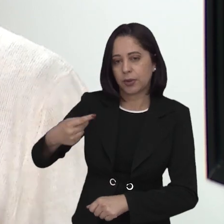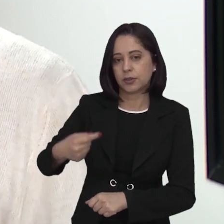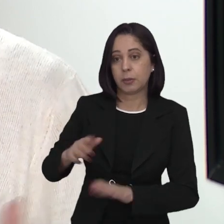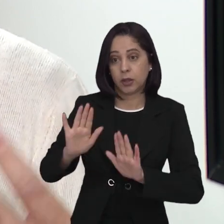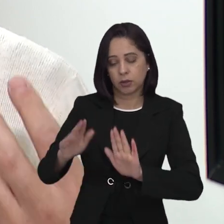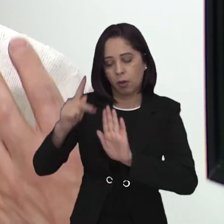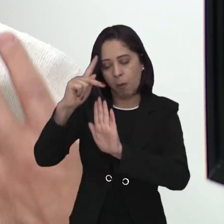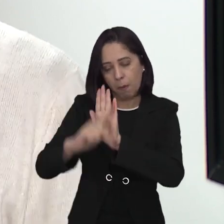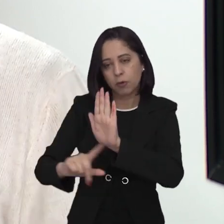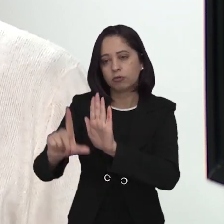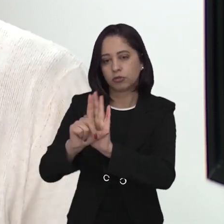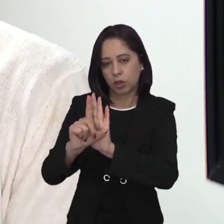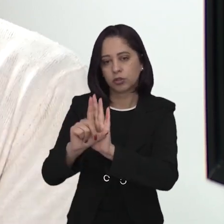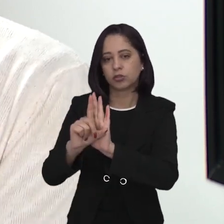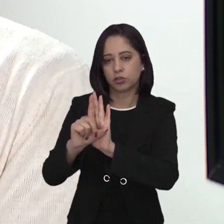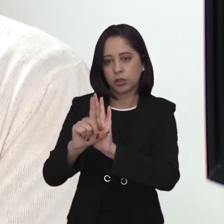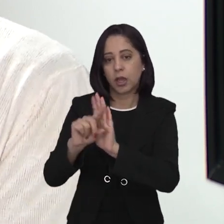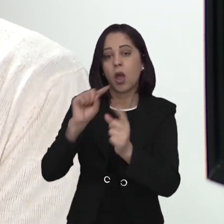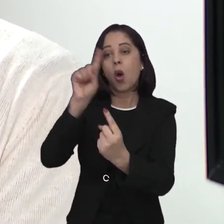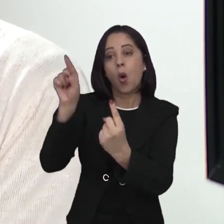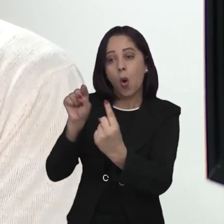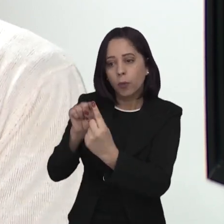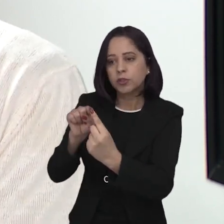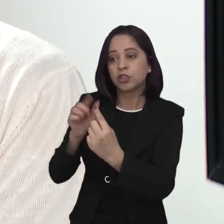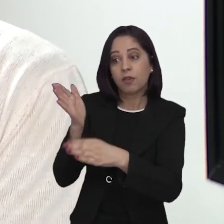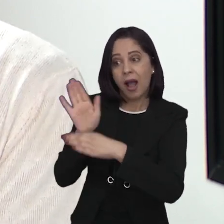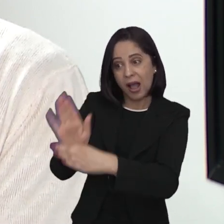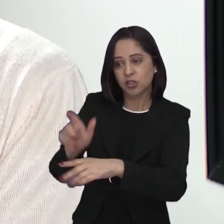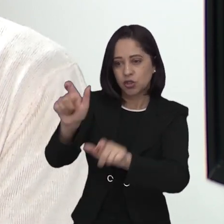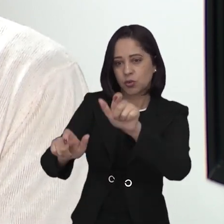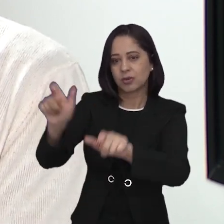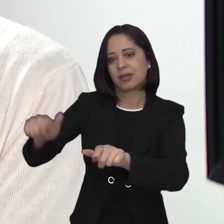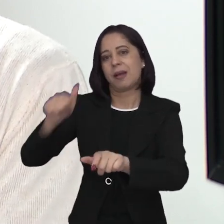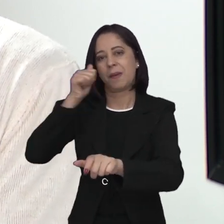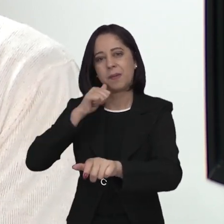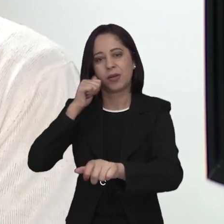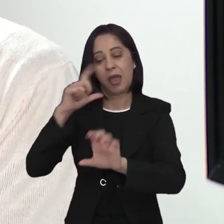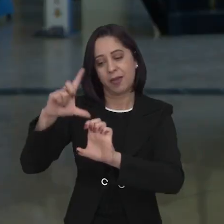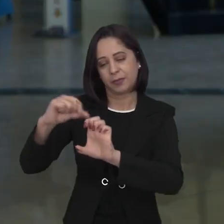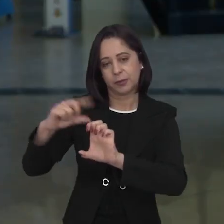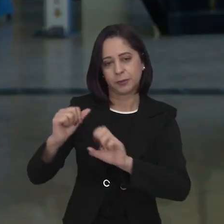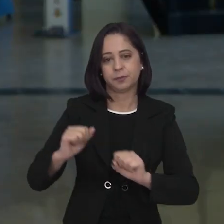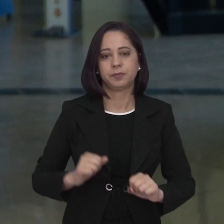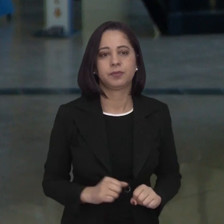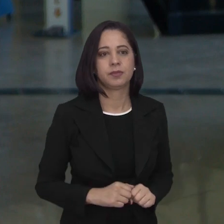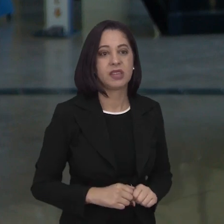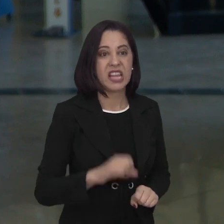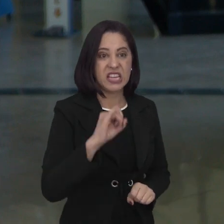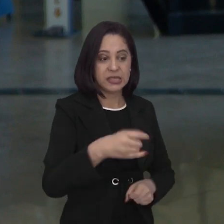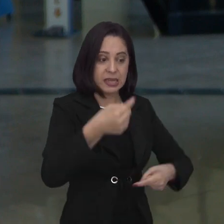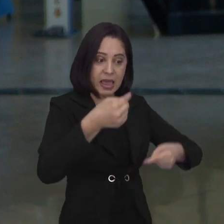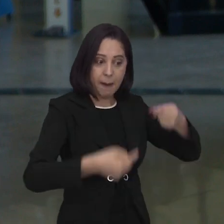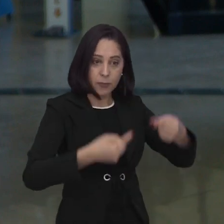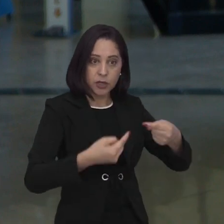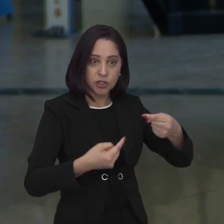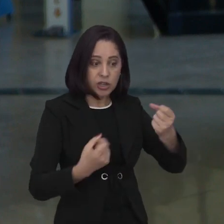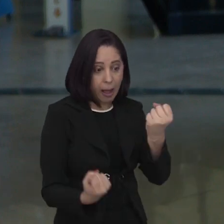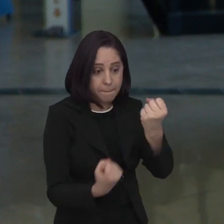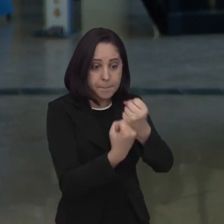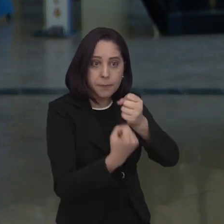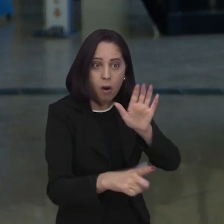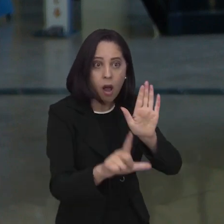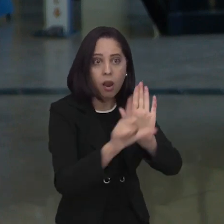Então, o projeto vem ao encontro dessas necessidades dessas mulheres. Se a política apoia, se existe essa